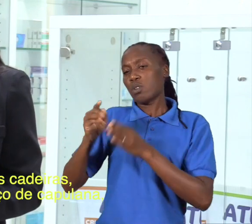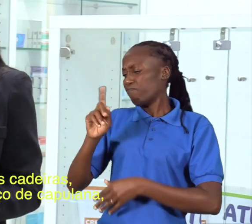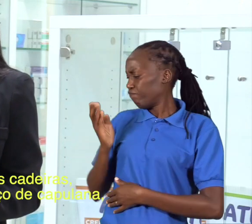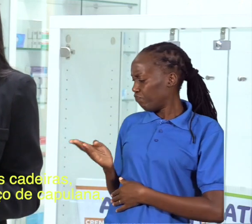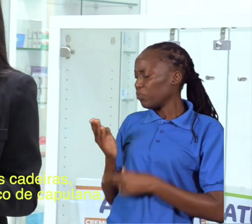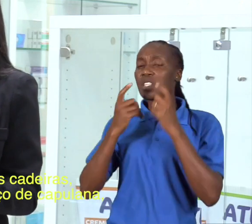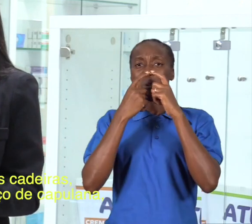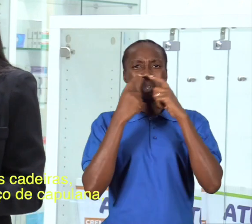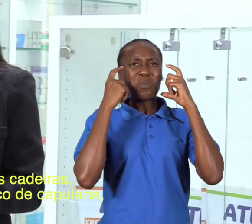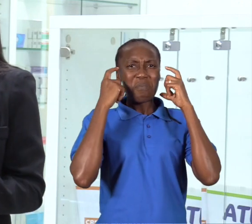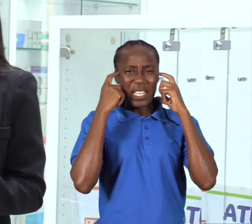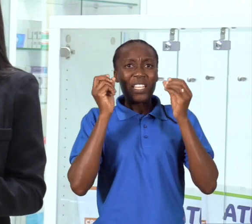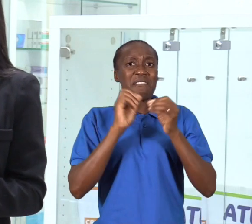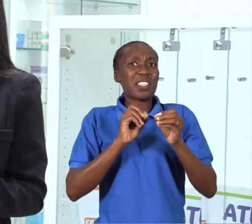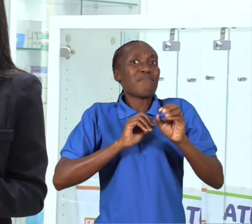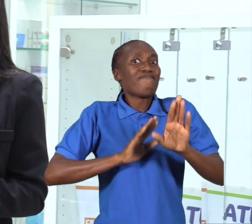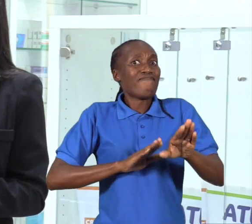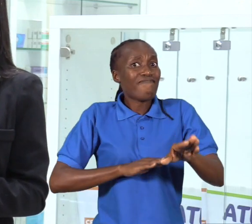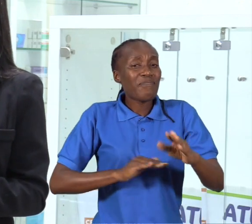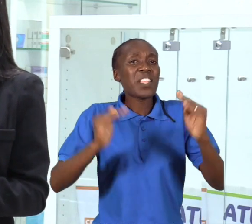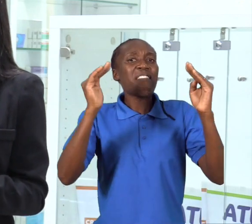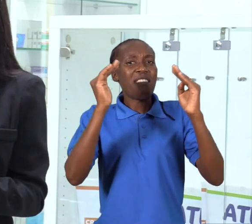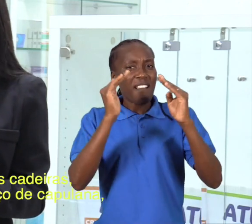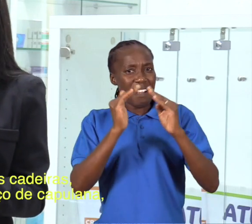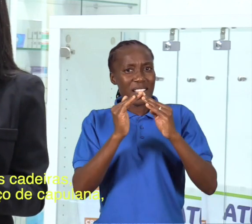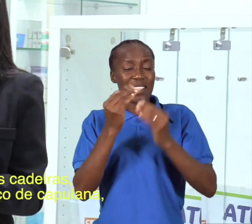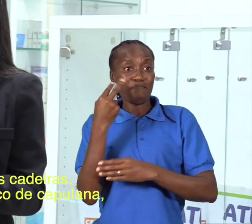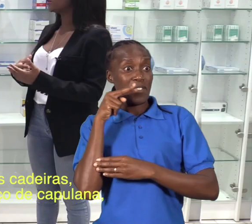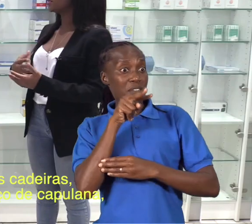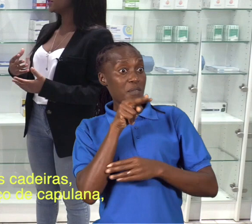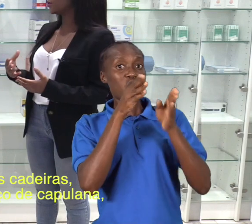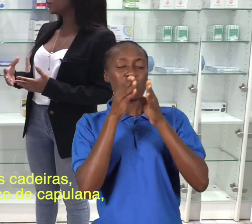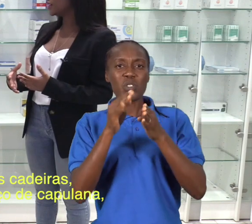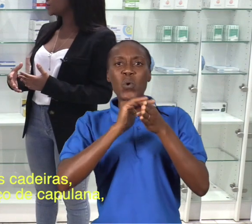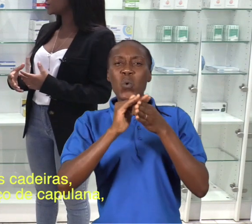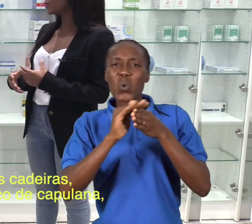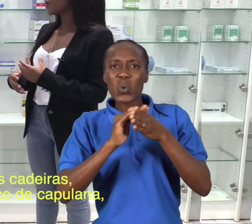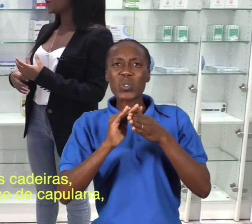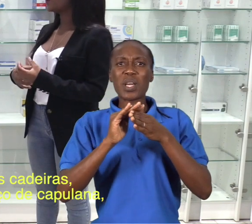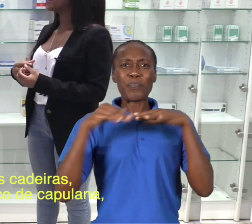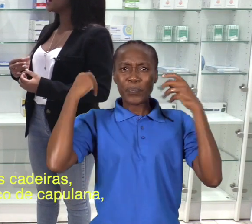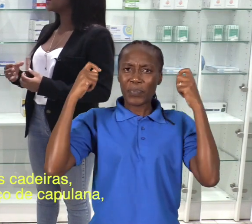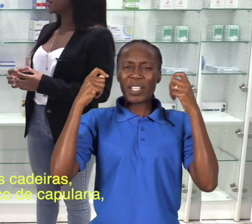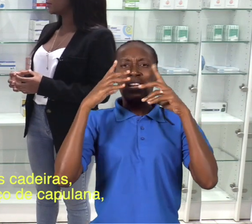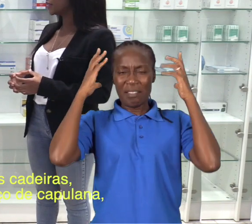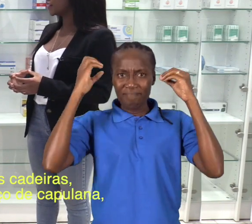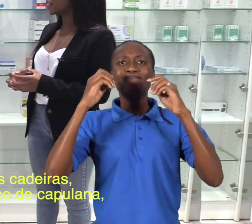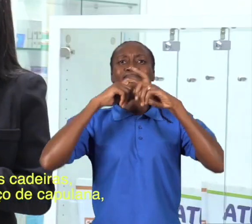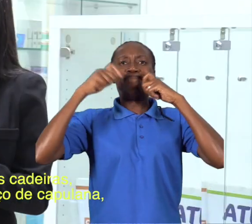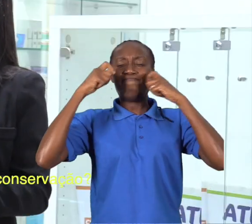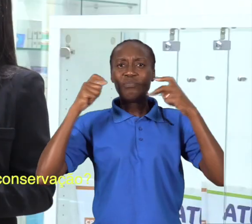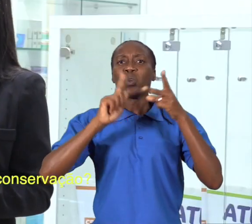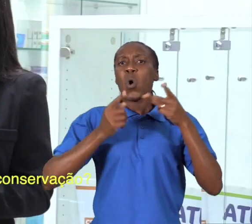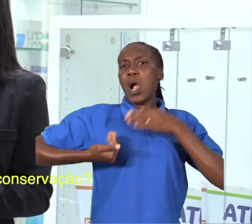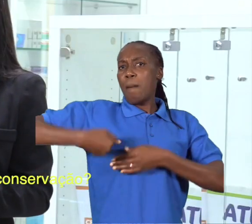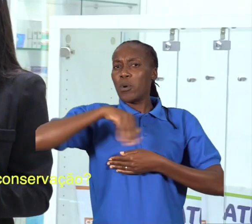caso das máscaras caseiras, aquelas que muitas vezes vemos, as pessoas utilizam um lenço ou um pedaço de capulana,